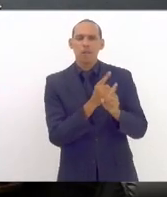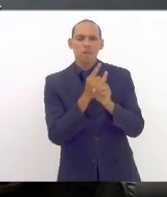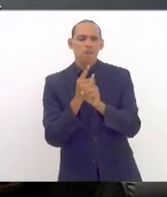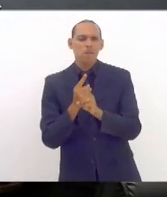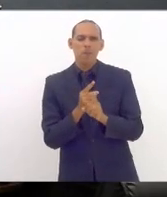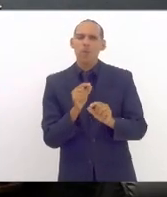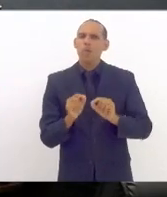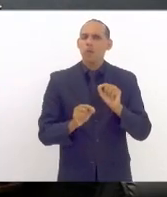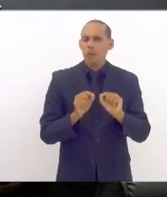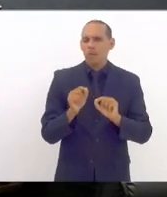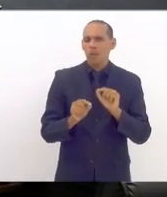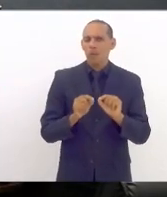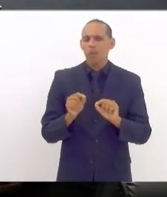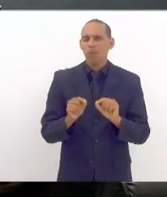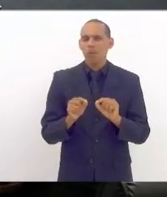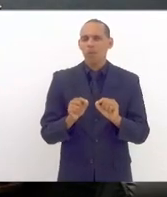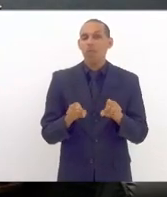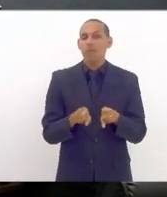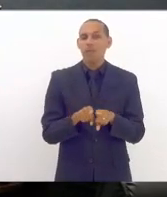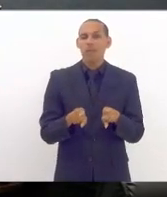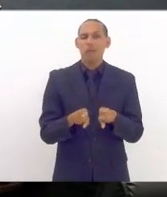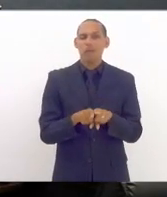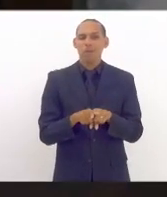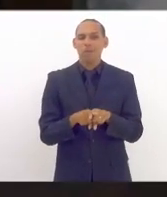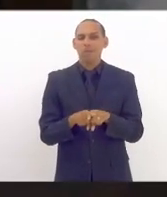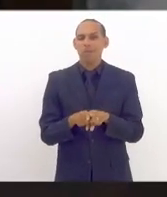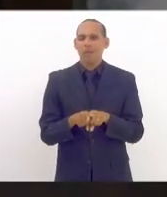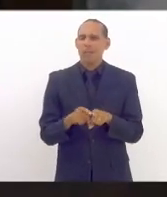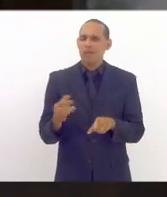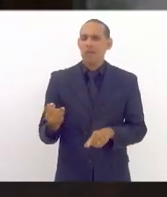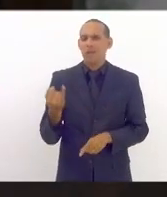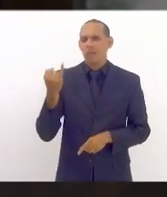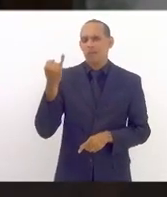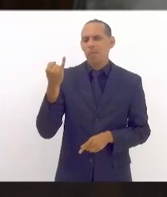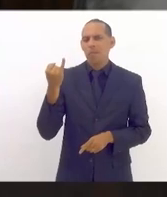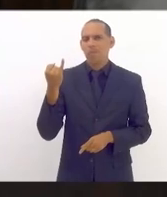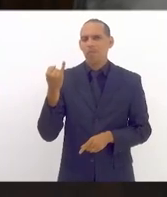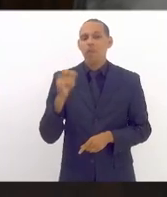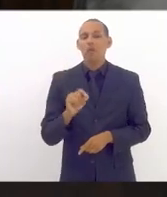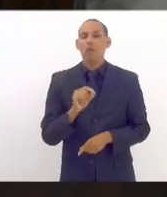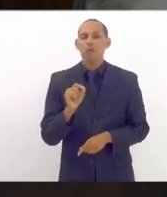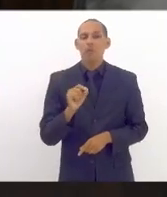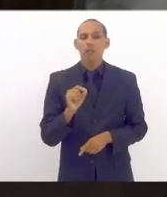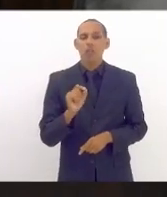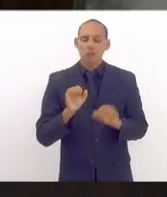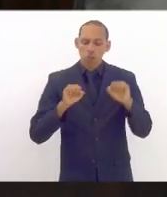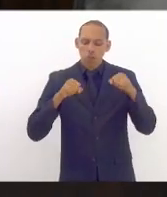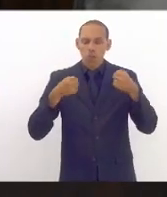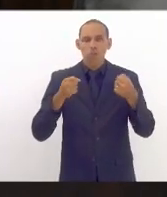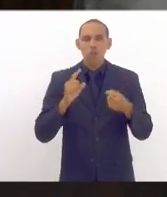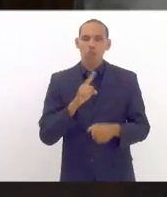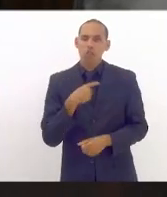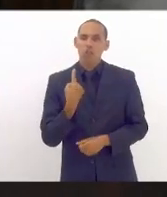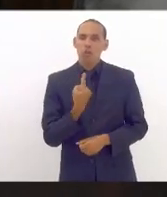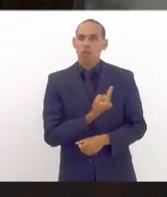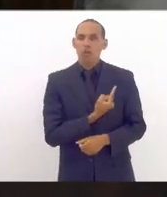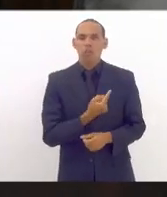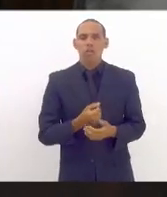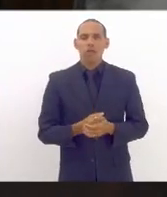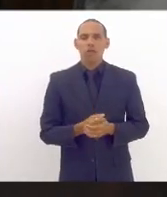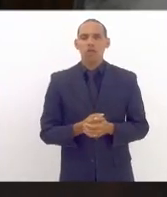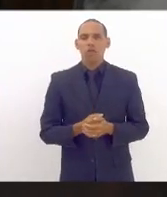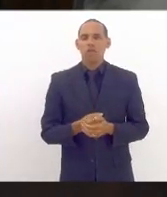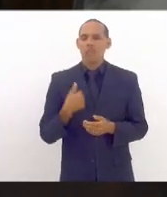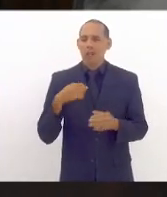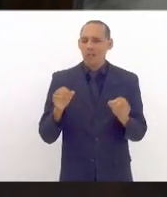também essa essa vertente importante para que a gente Coloque os nossos esforços André